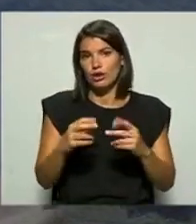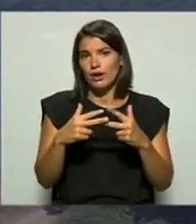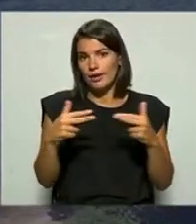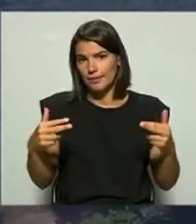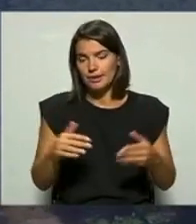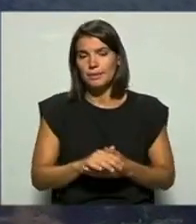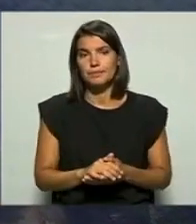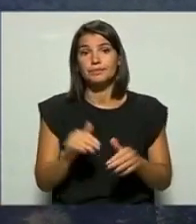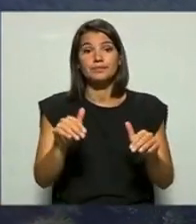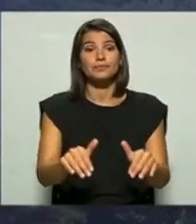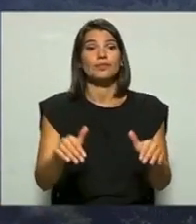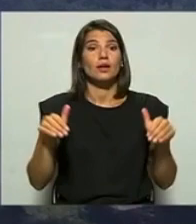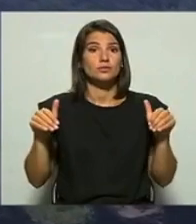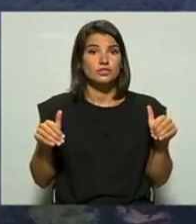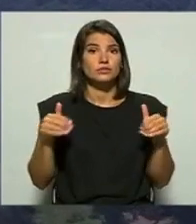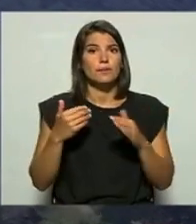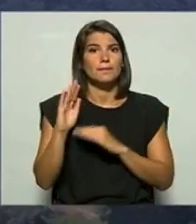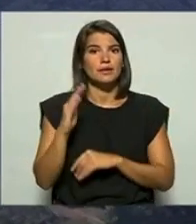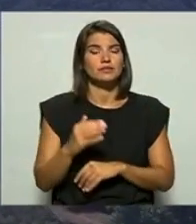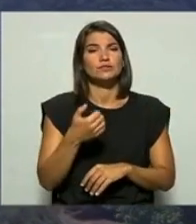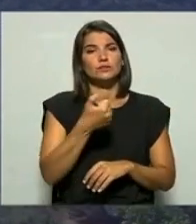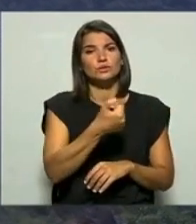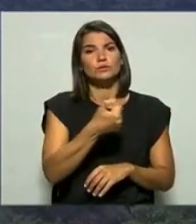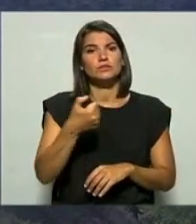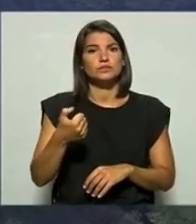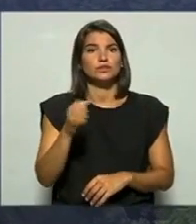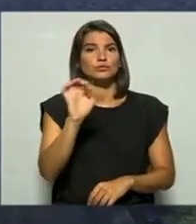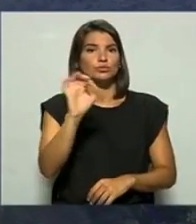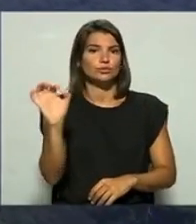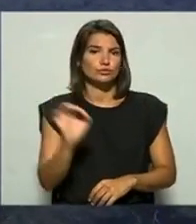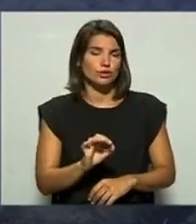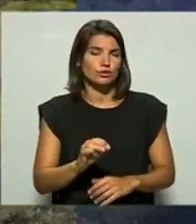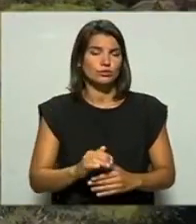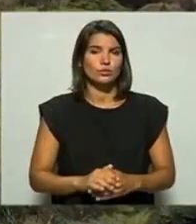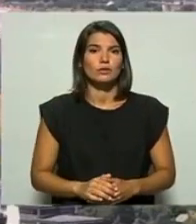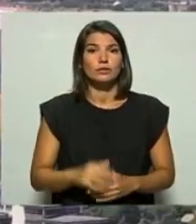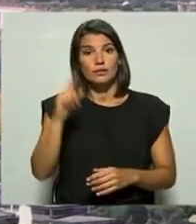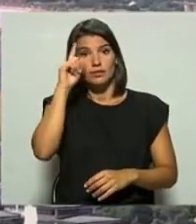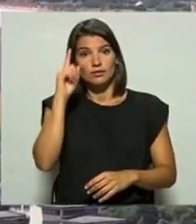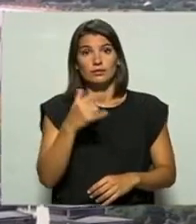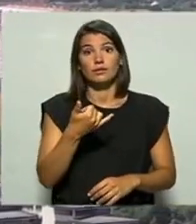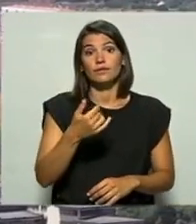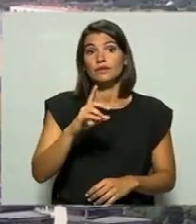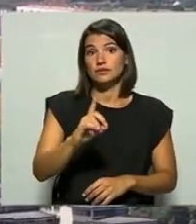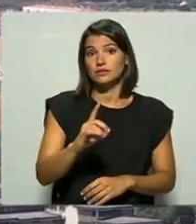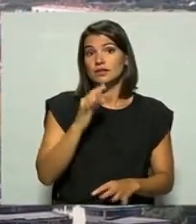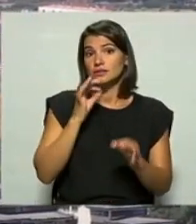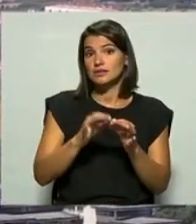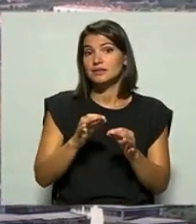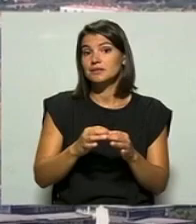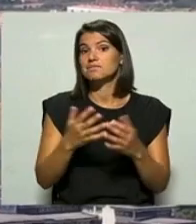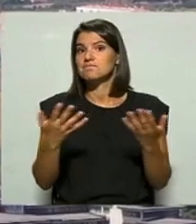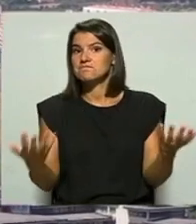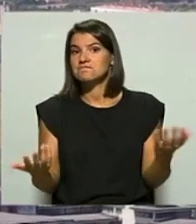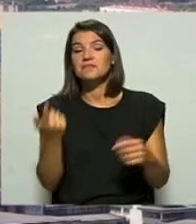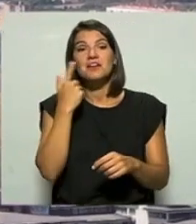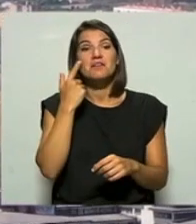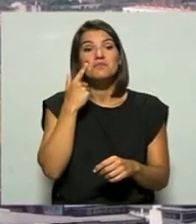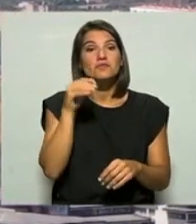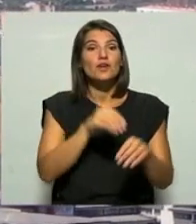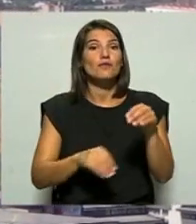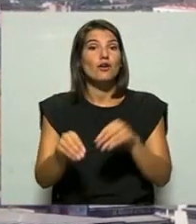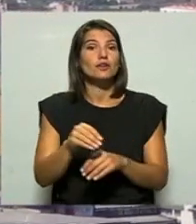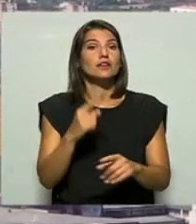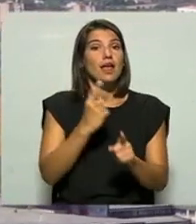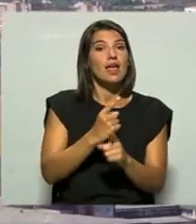a pretensão ultrapassou os 55 por centro no dia 26 Veremos se estas tendências de